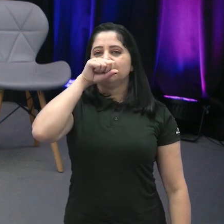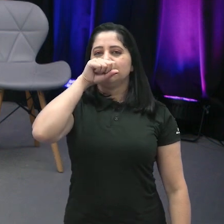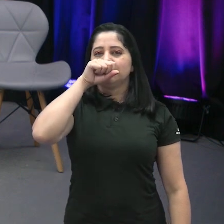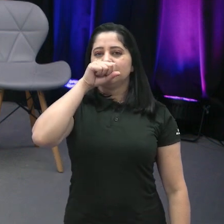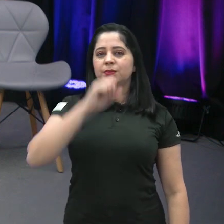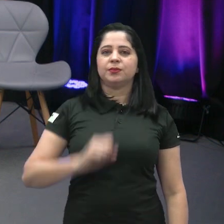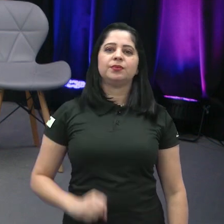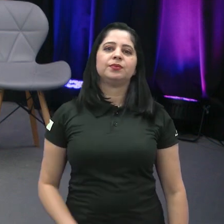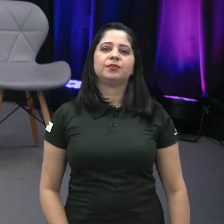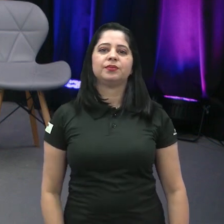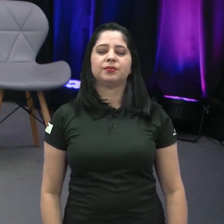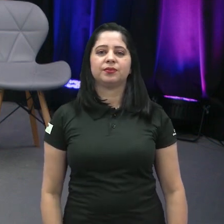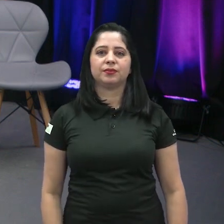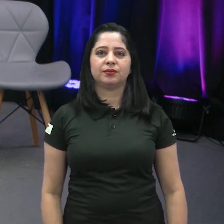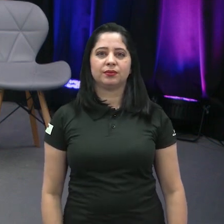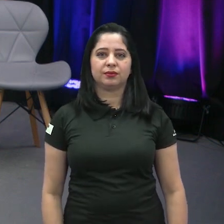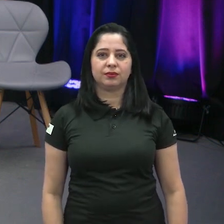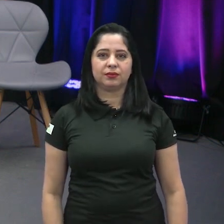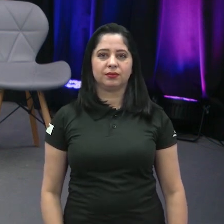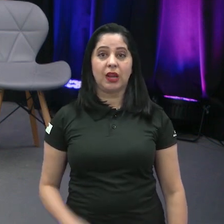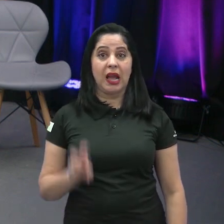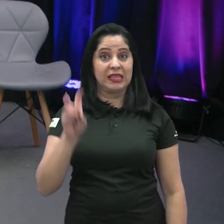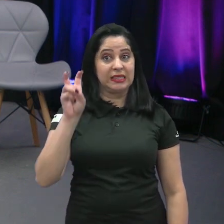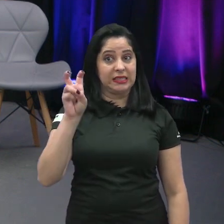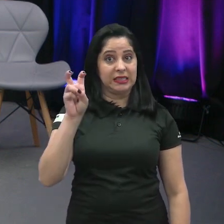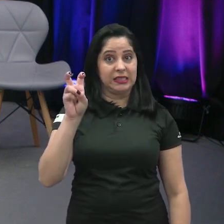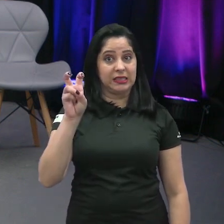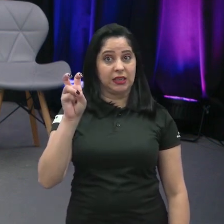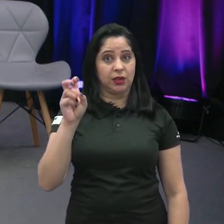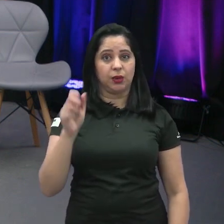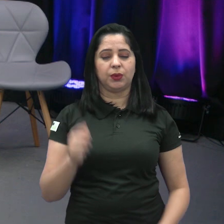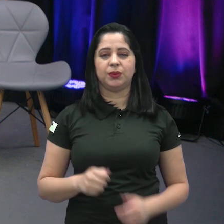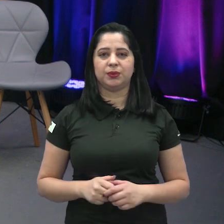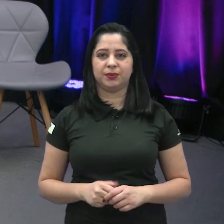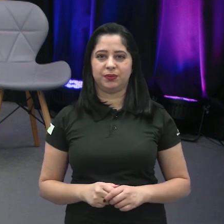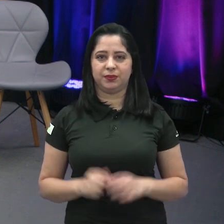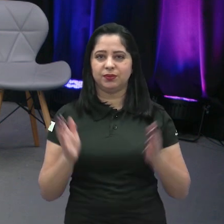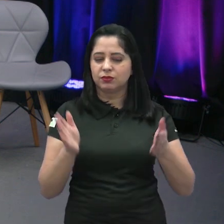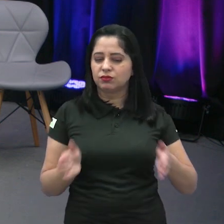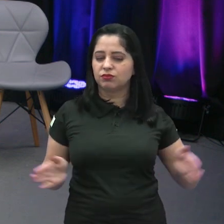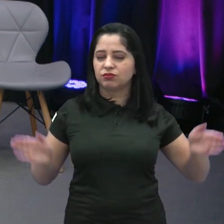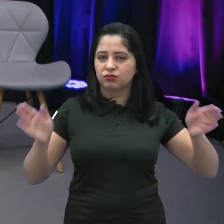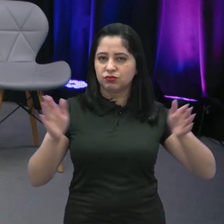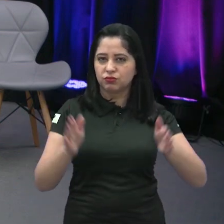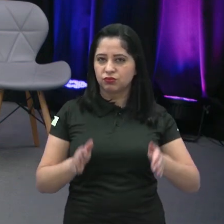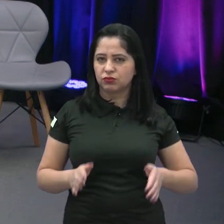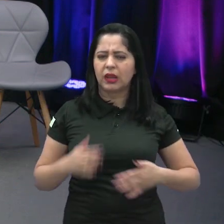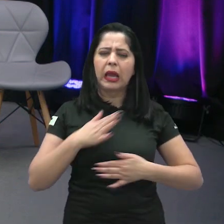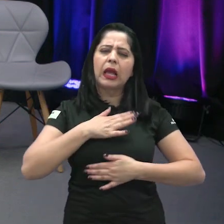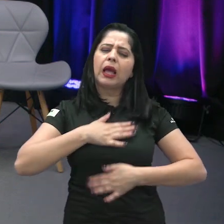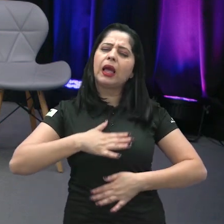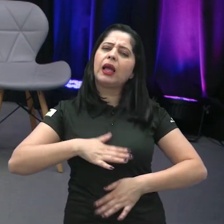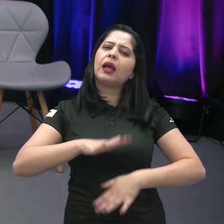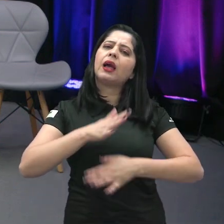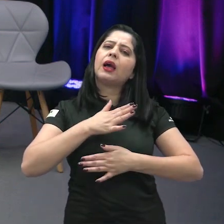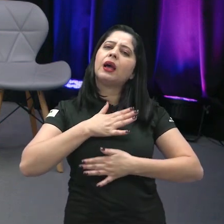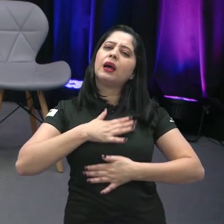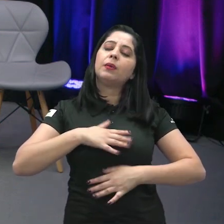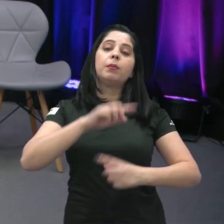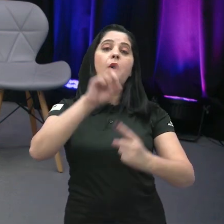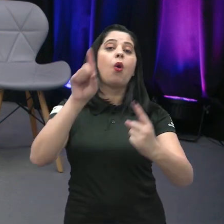Respira. Agora com os braços, nós vamos fazer 5 rotações para a frente. Bem leve, ó, bem